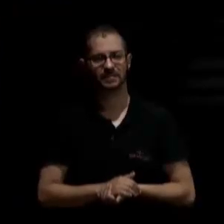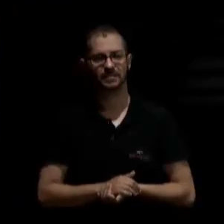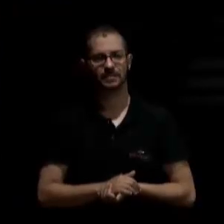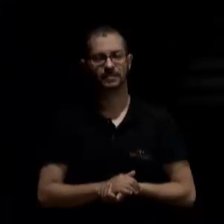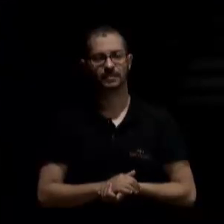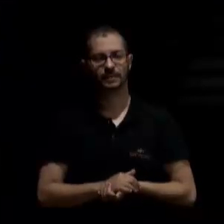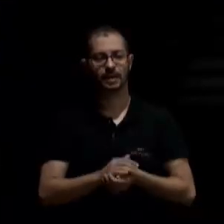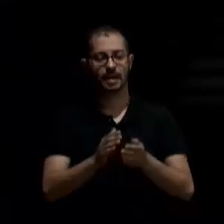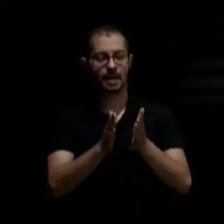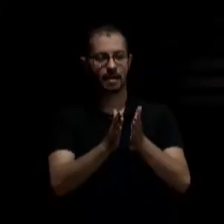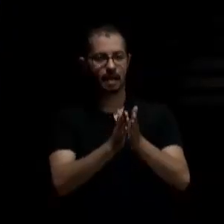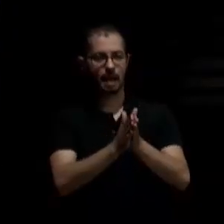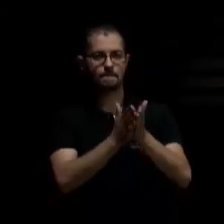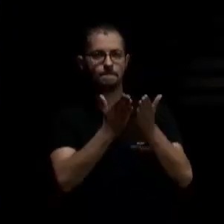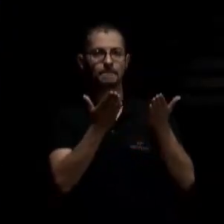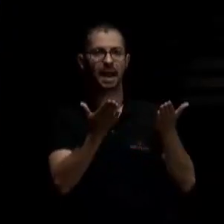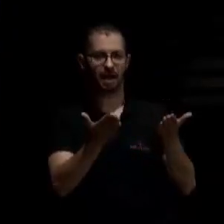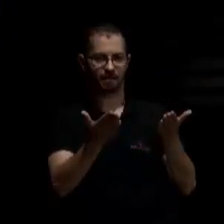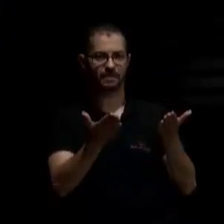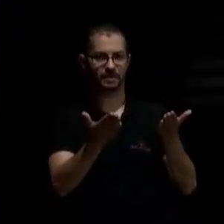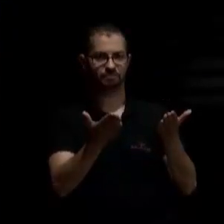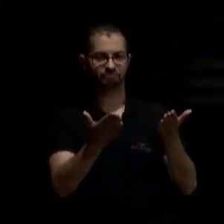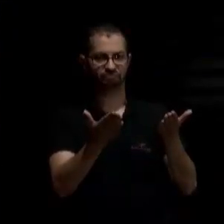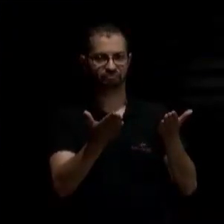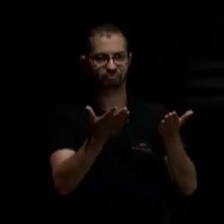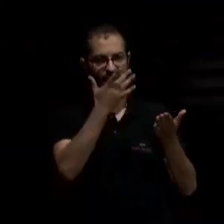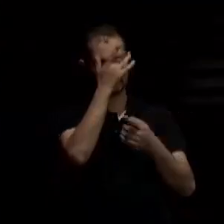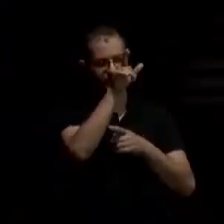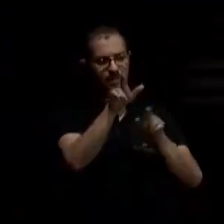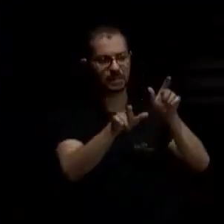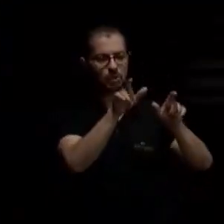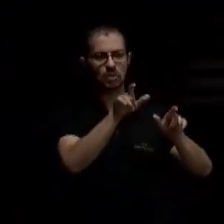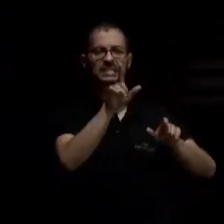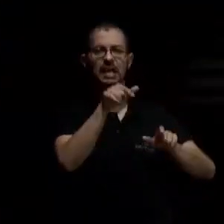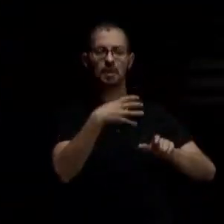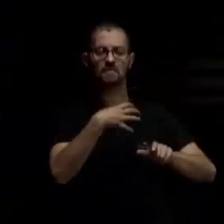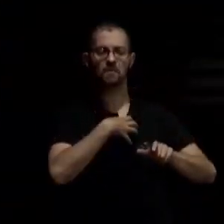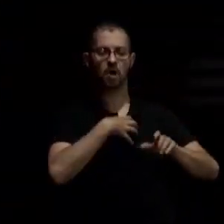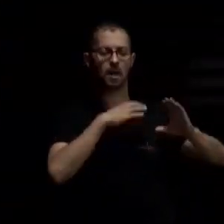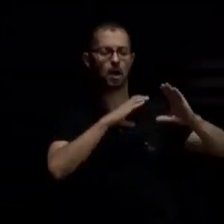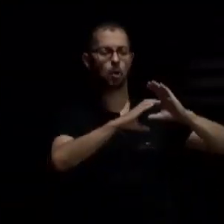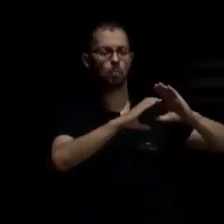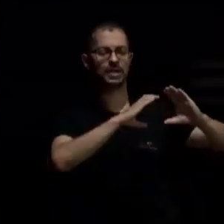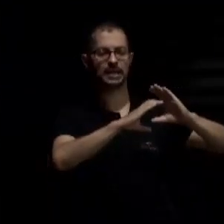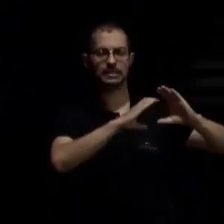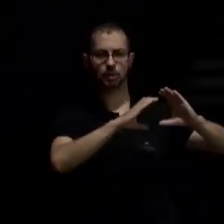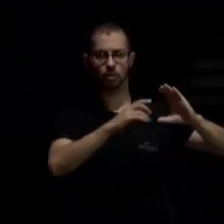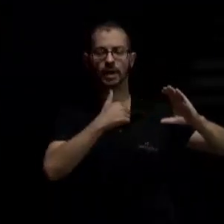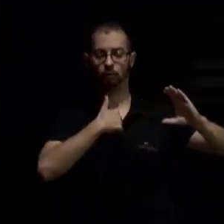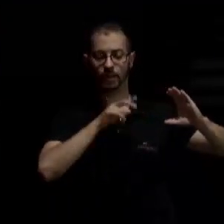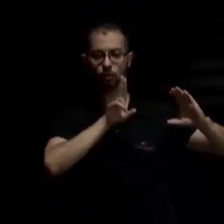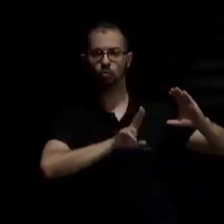A palavra do homem é um veículo de comunicação. Eu estou aqui usando a